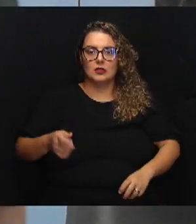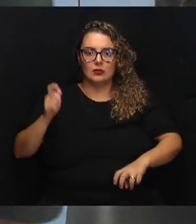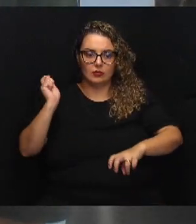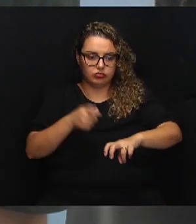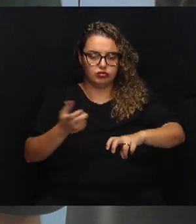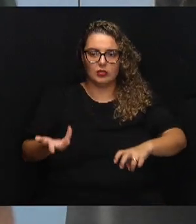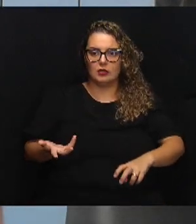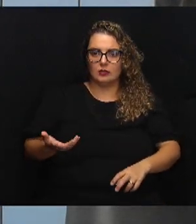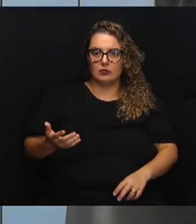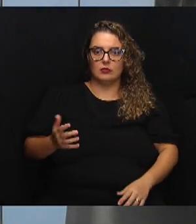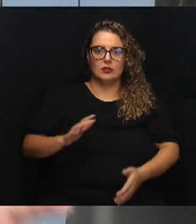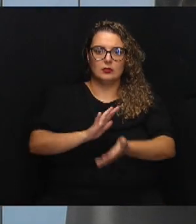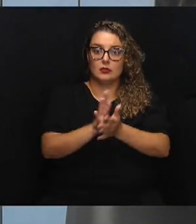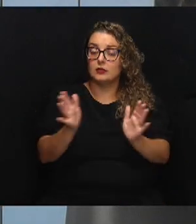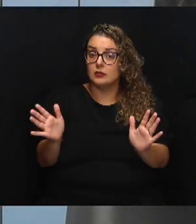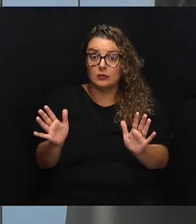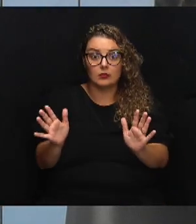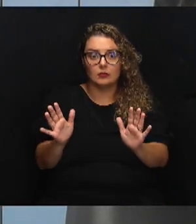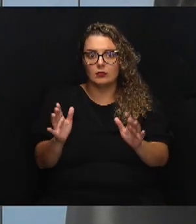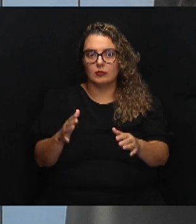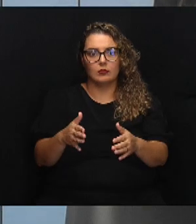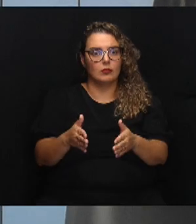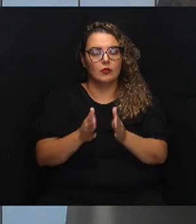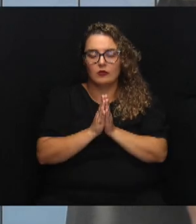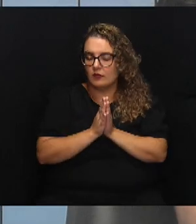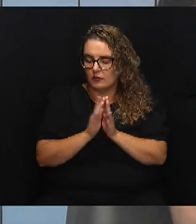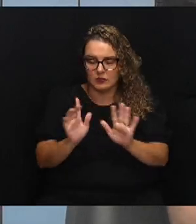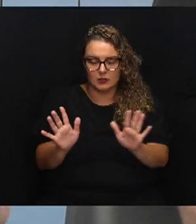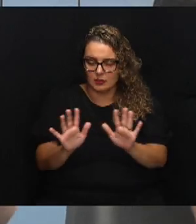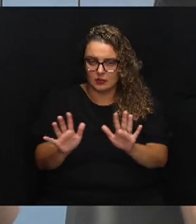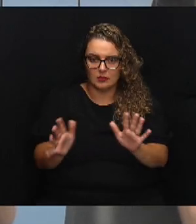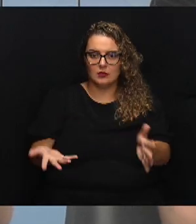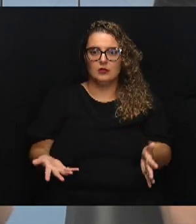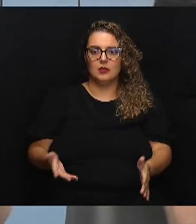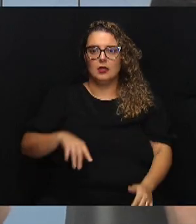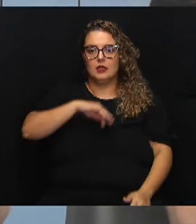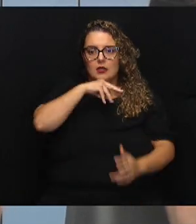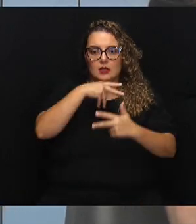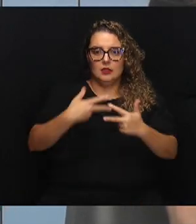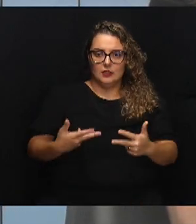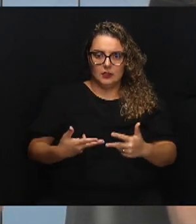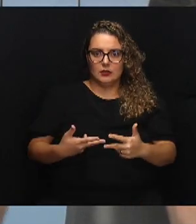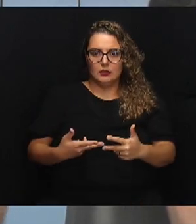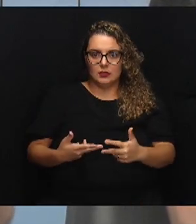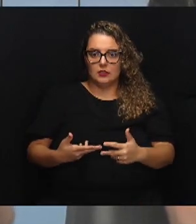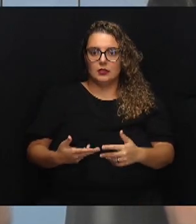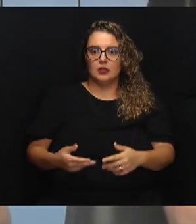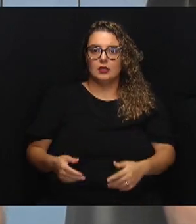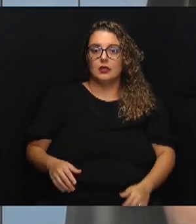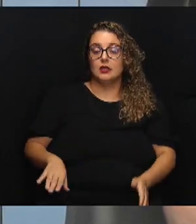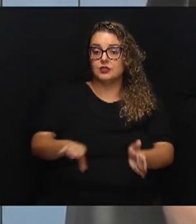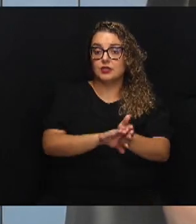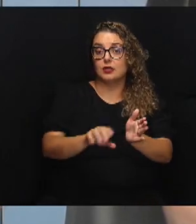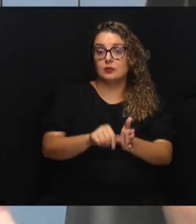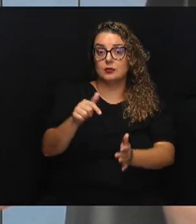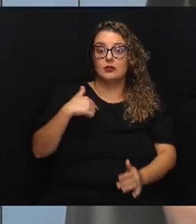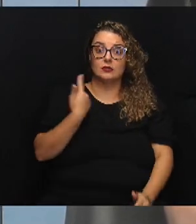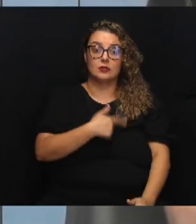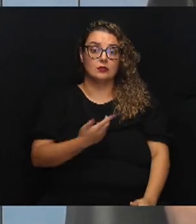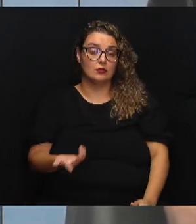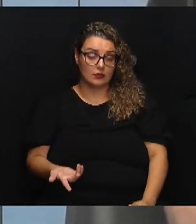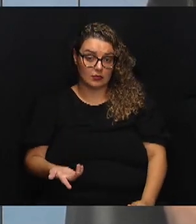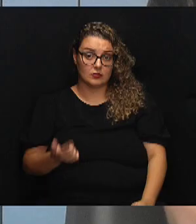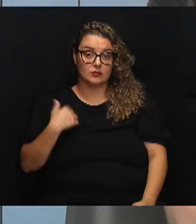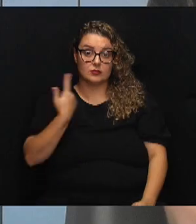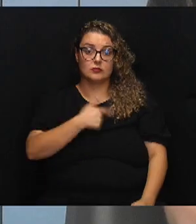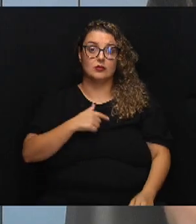saruê para matar. Isso, gente, isso aí é um absurdo. Sim. Então esses animais eles estavam aqui primeiro do que nós, né? Nós ocupamos